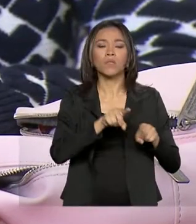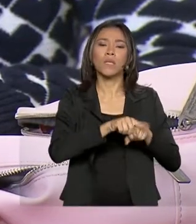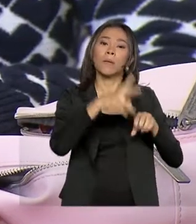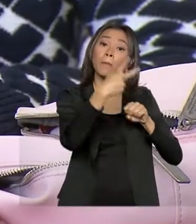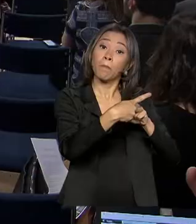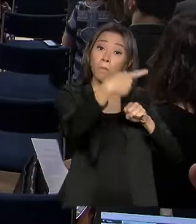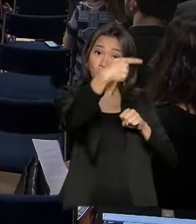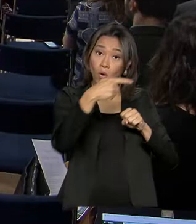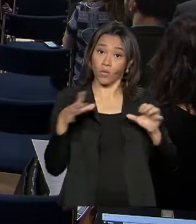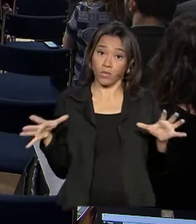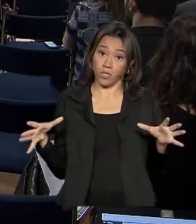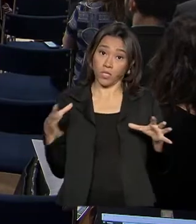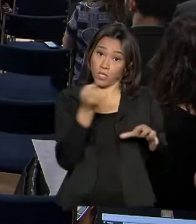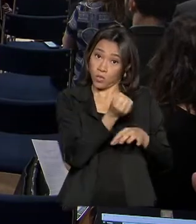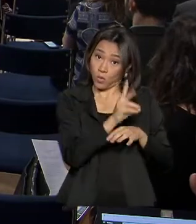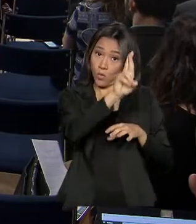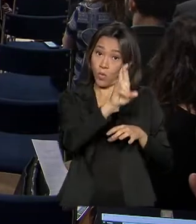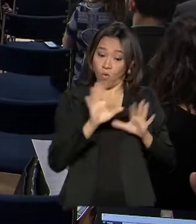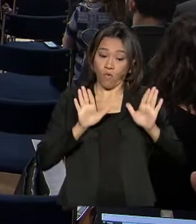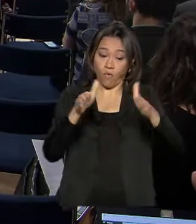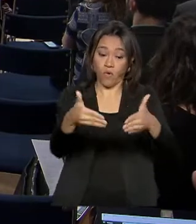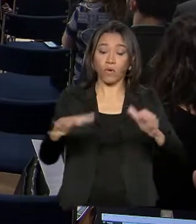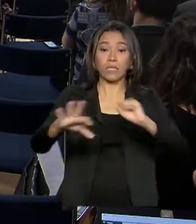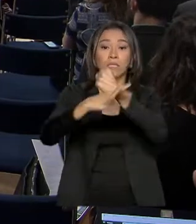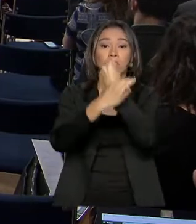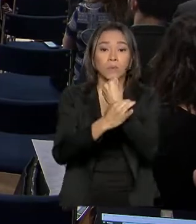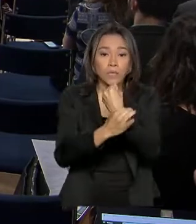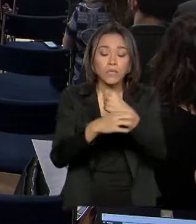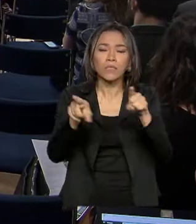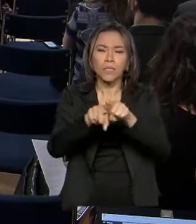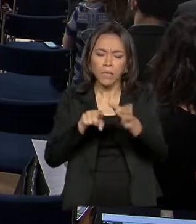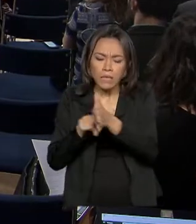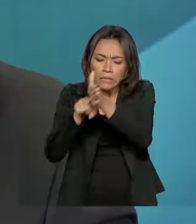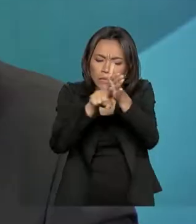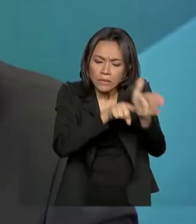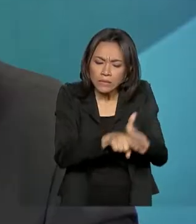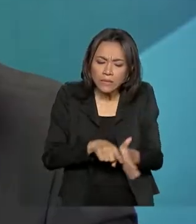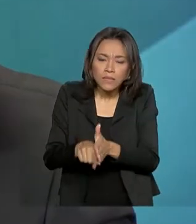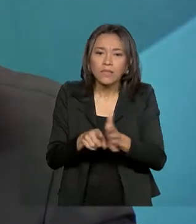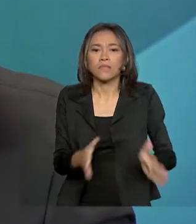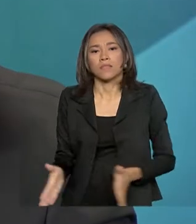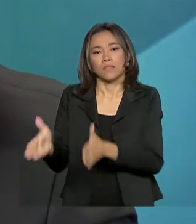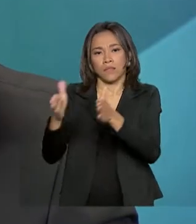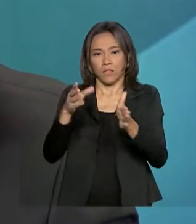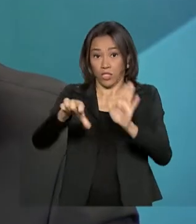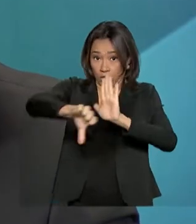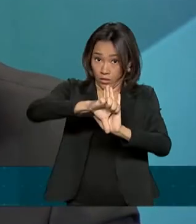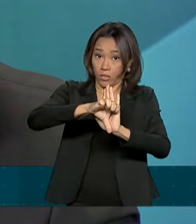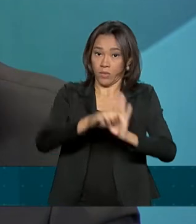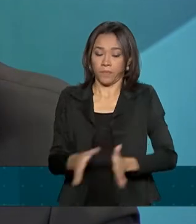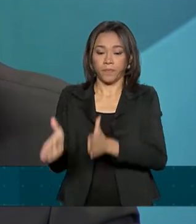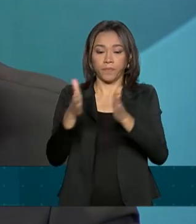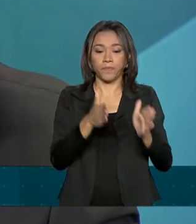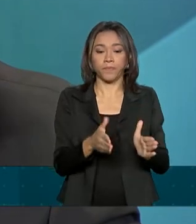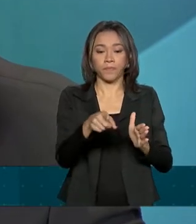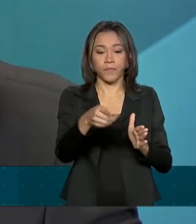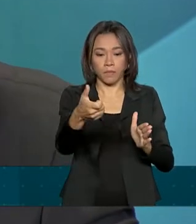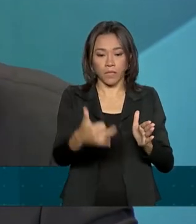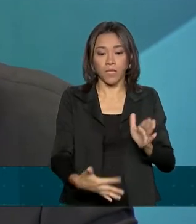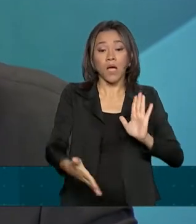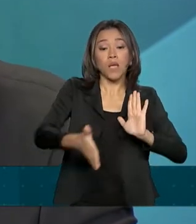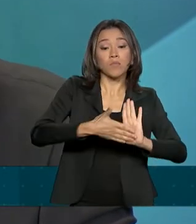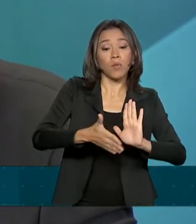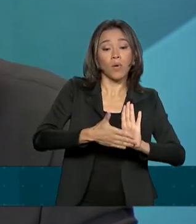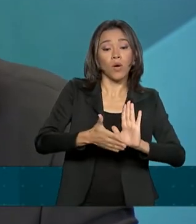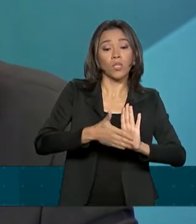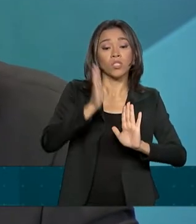-doutorado com foco em segurança pública e investigação criminal. As propostas estão